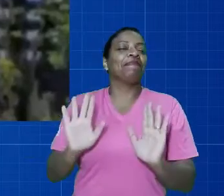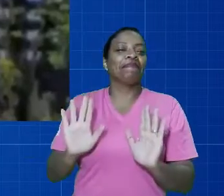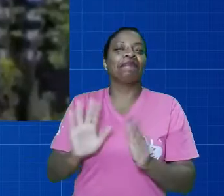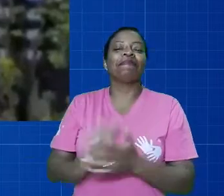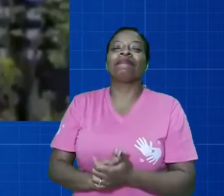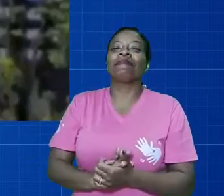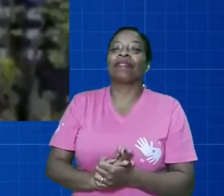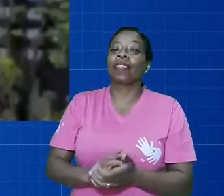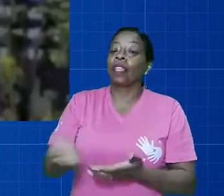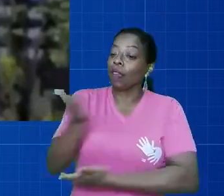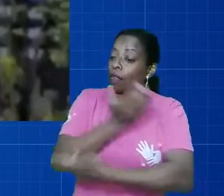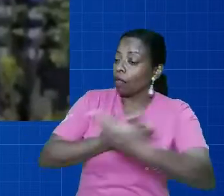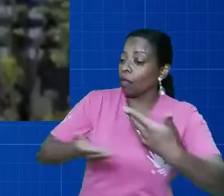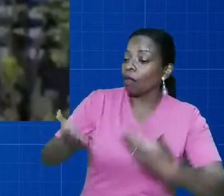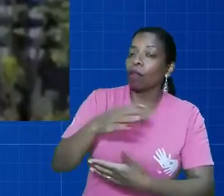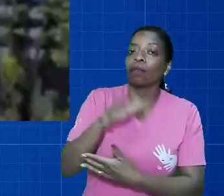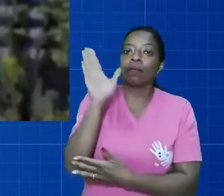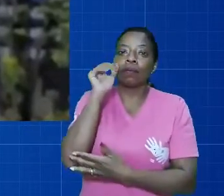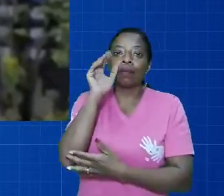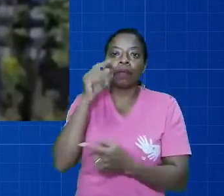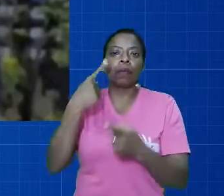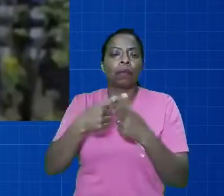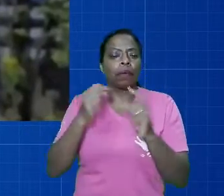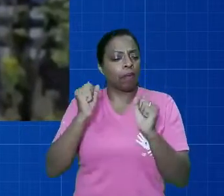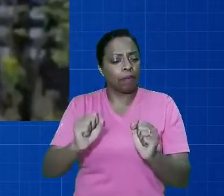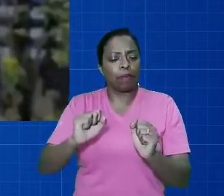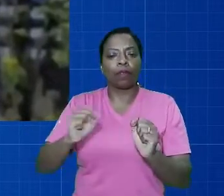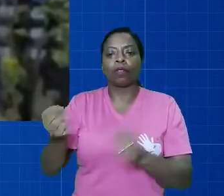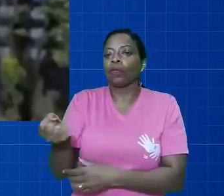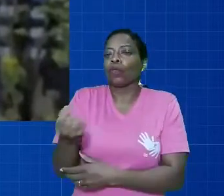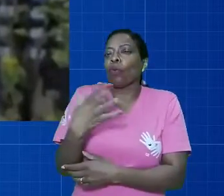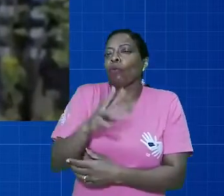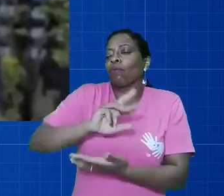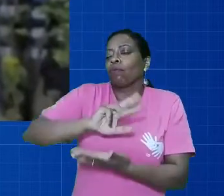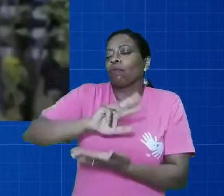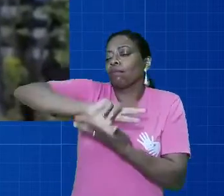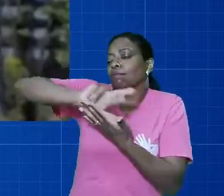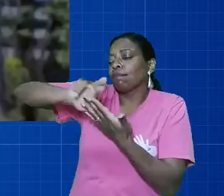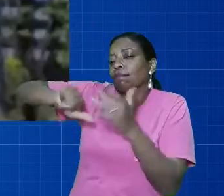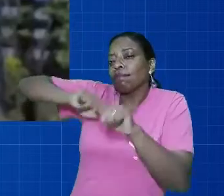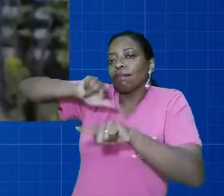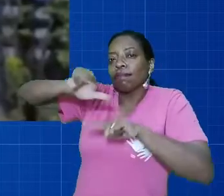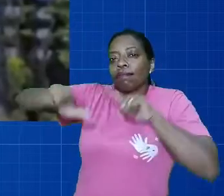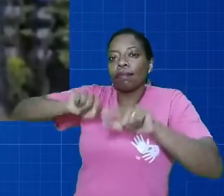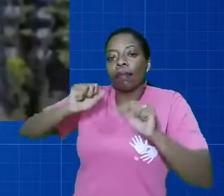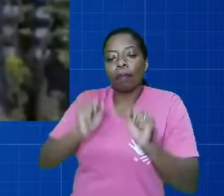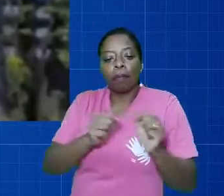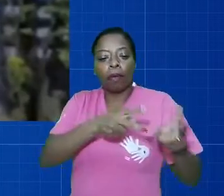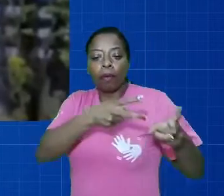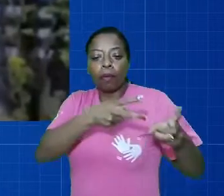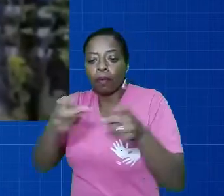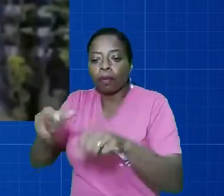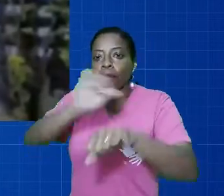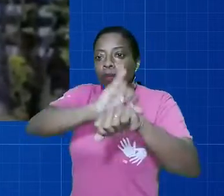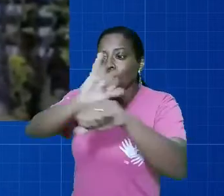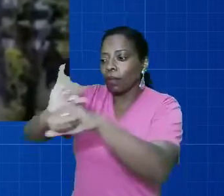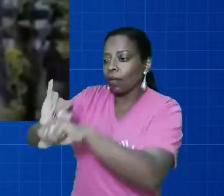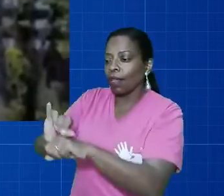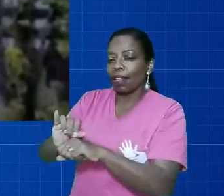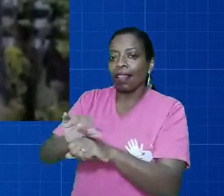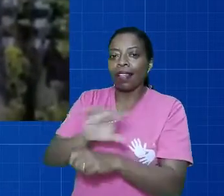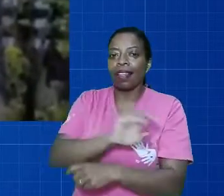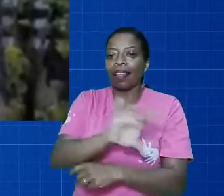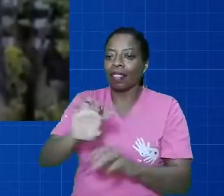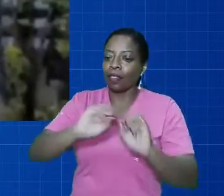muito interessante porque surgiram novas possibilidades de trabalho que poderiam ser exploradas inclusive nos polos do Clube de Ciências e Oficina de Arte.